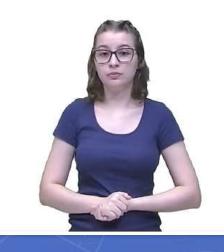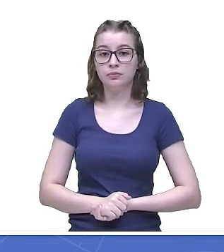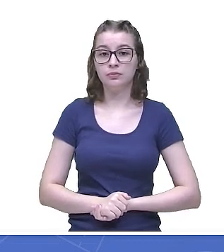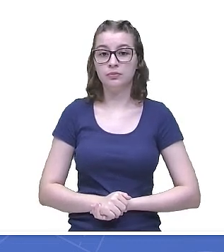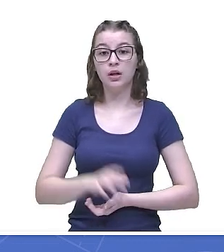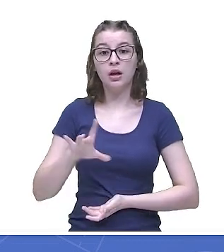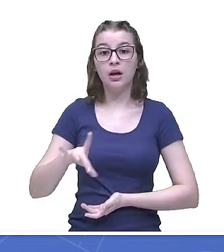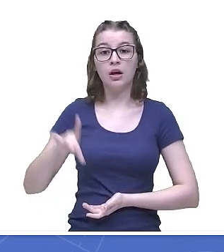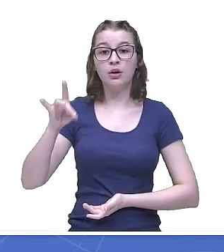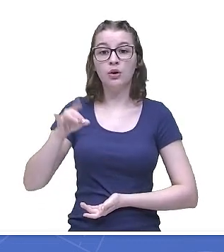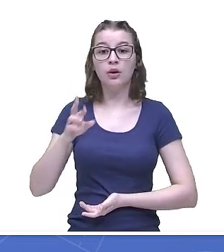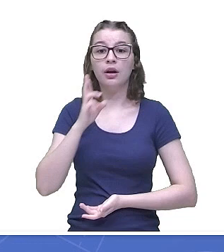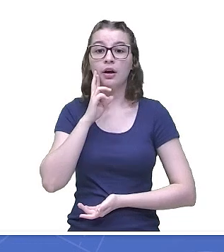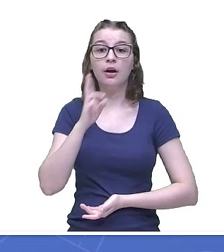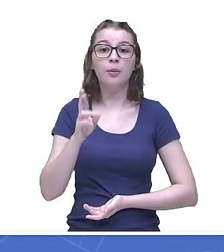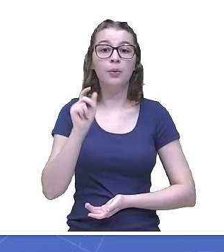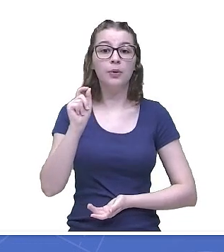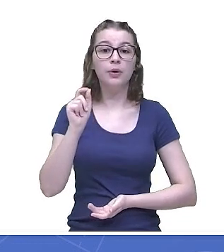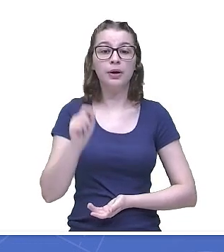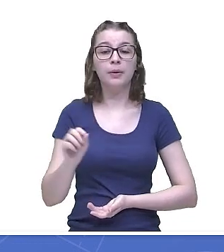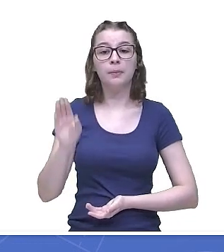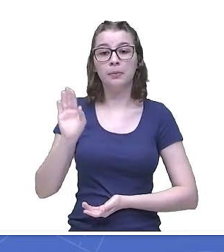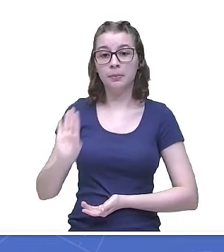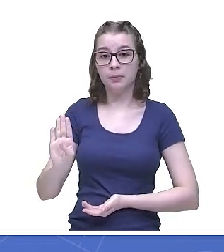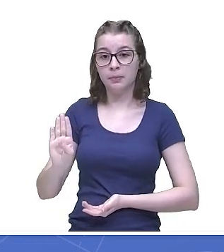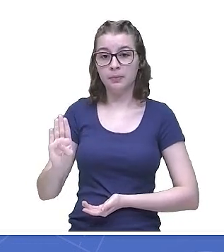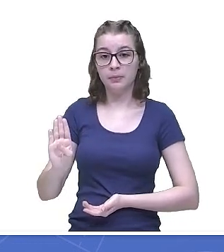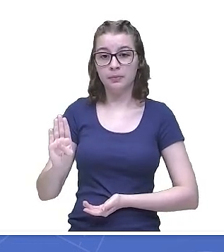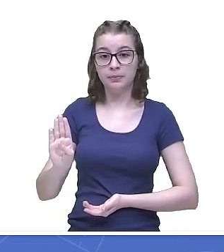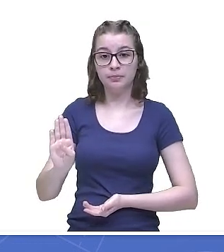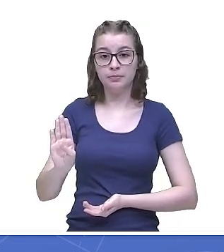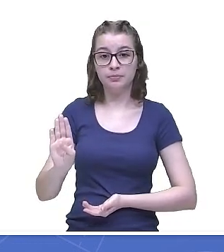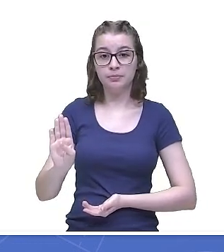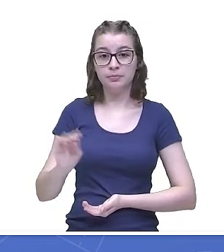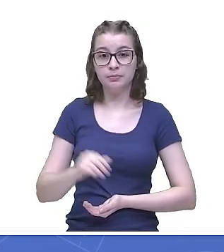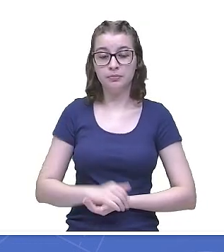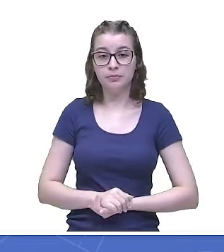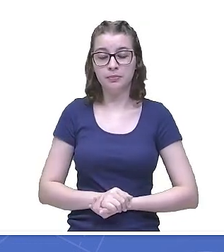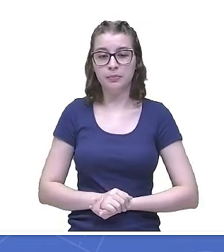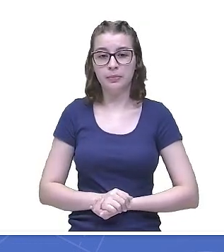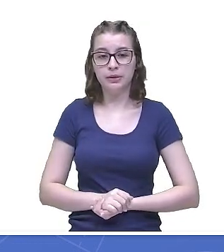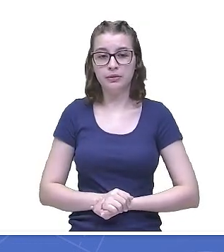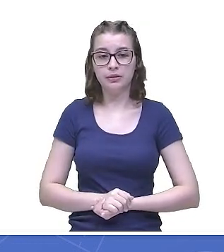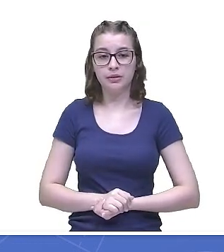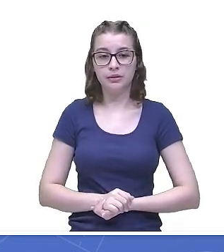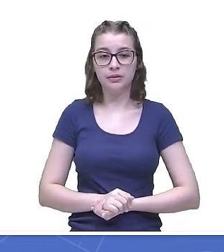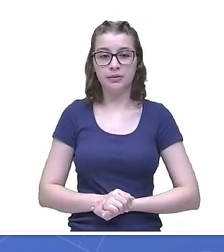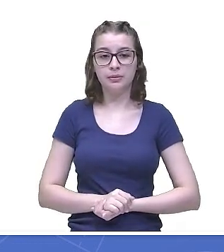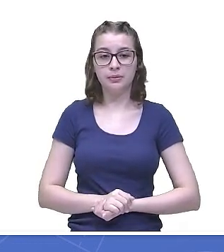letra B, certo? A letra B está correta. Por quê?